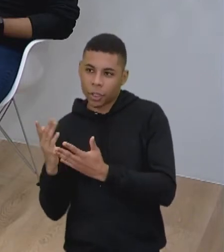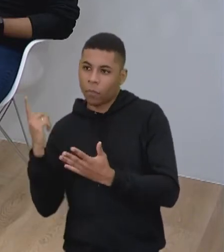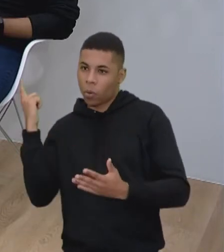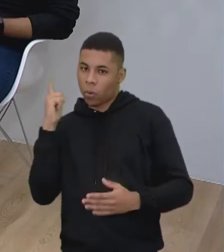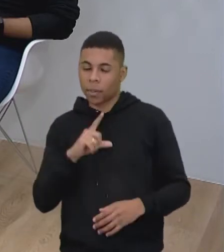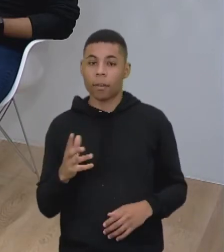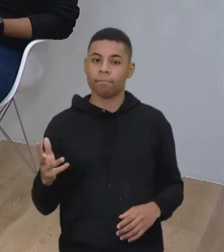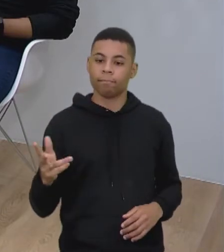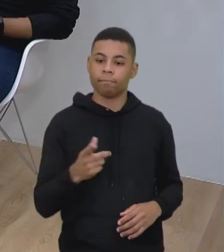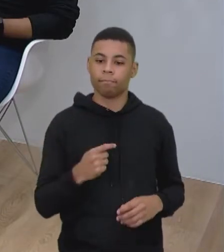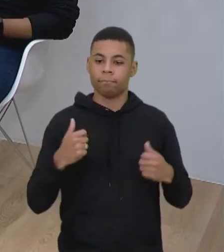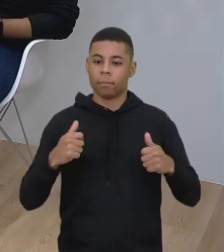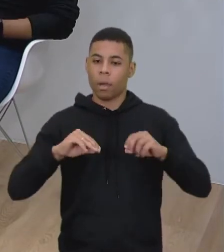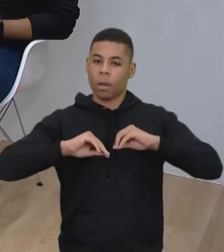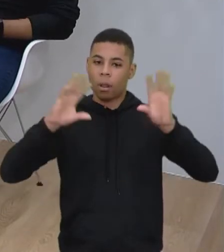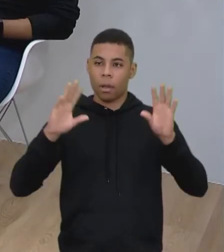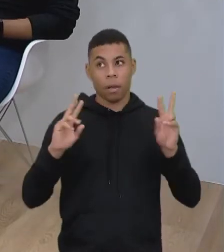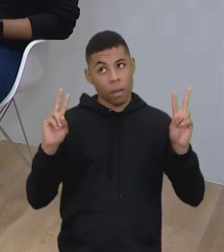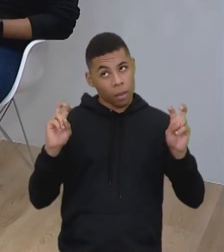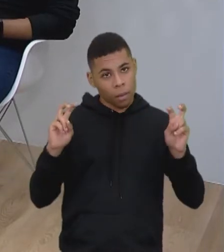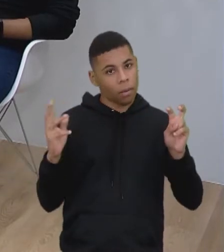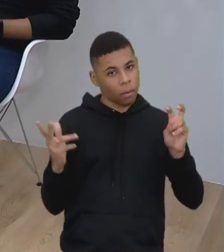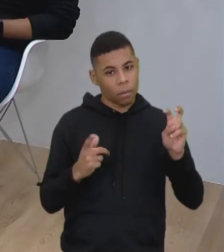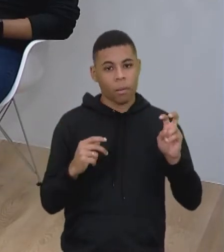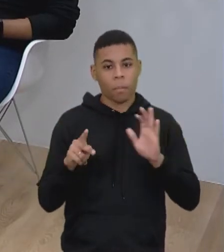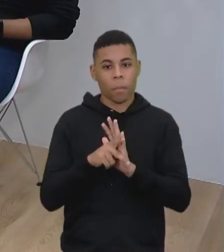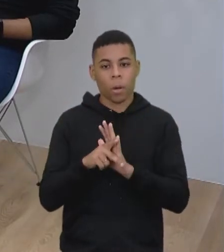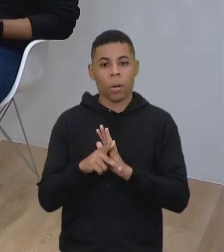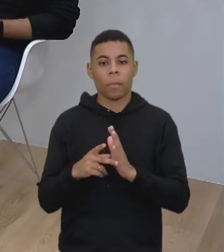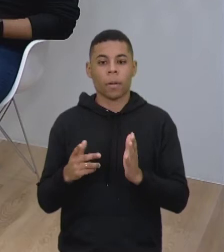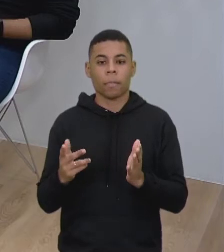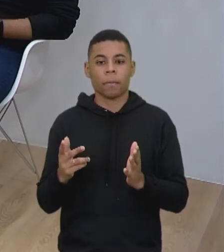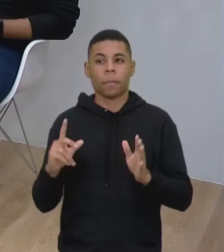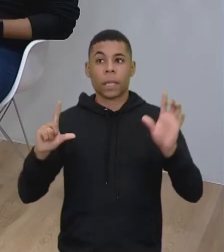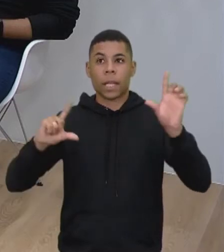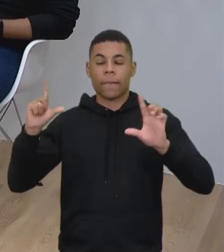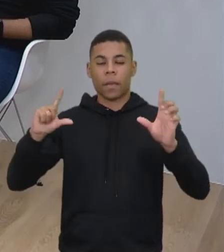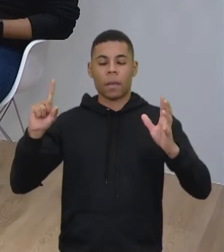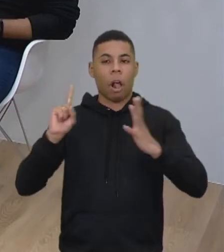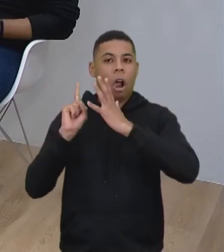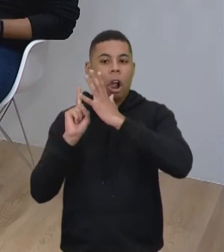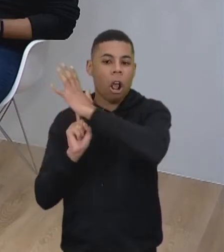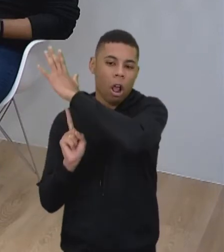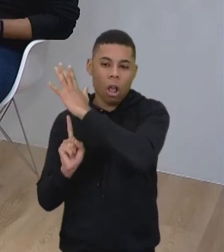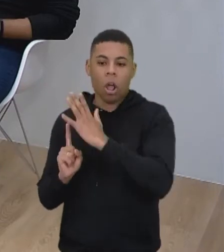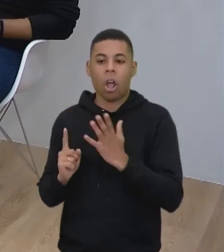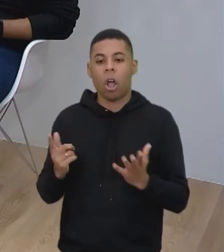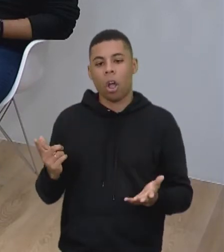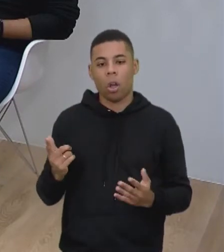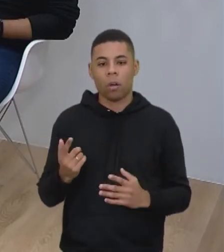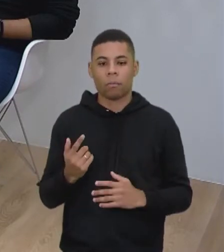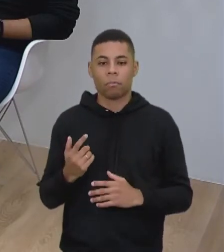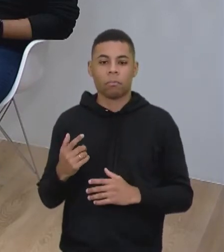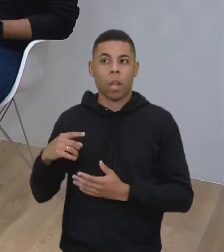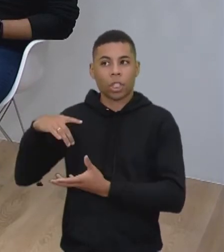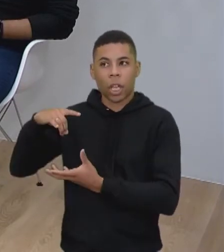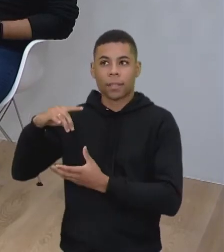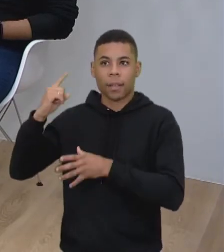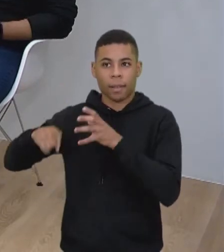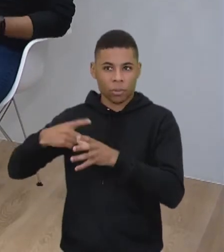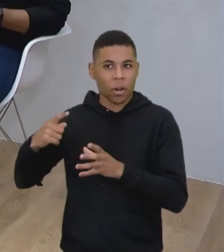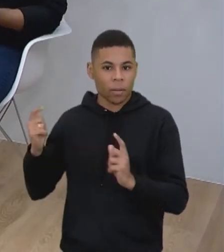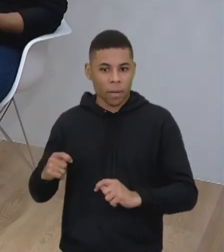alcance a eficiência, entre aspas, a eficiência de um canal de TV grande, de uma agência internacional?